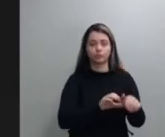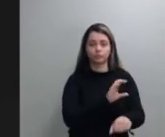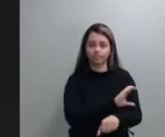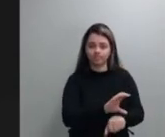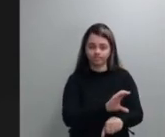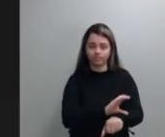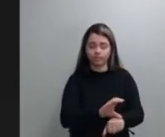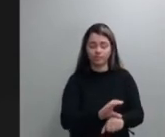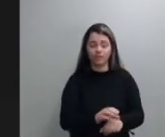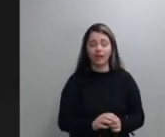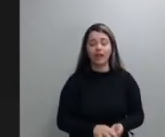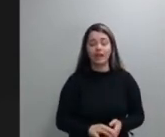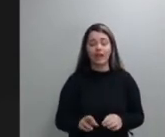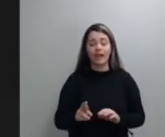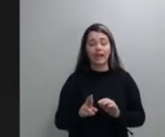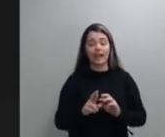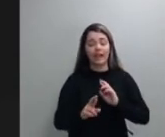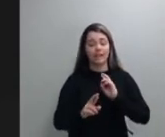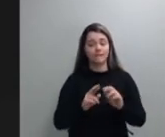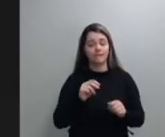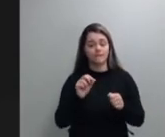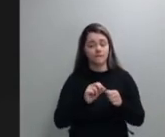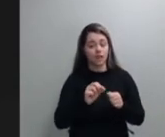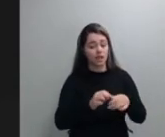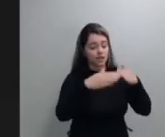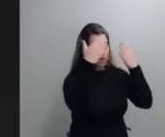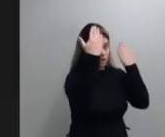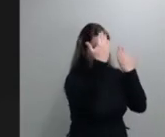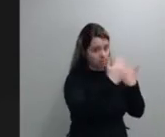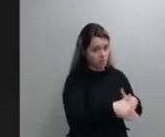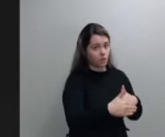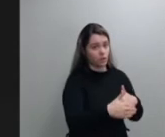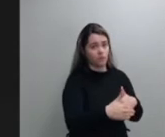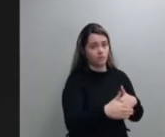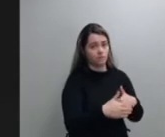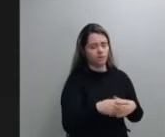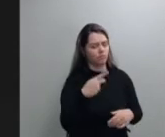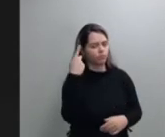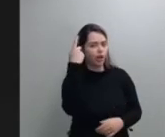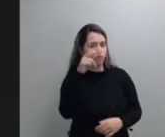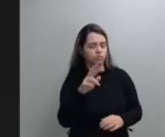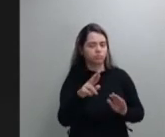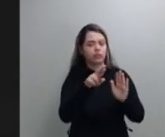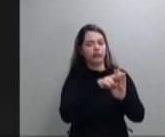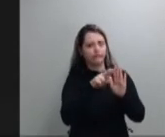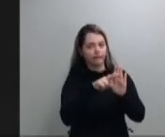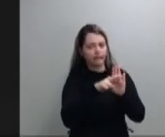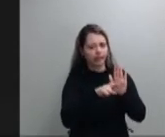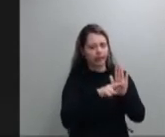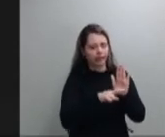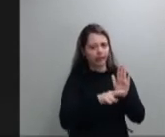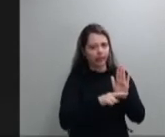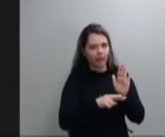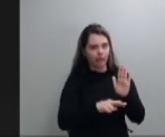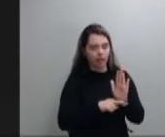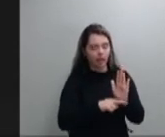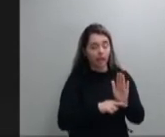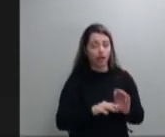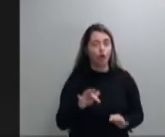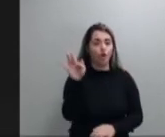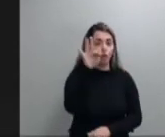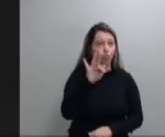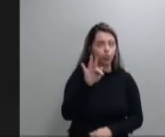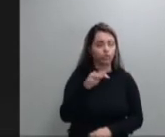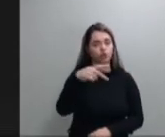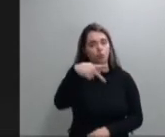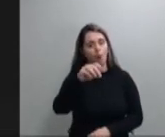provas supra a missão de italícia para que a regra de aferição de títulos acadêmicos dos candidatos seja aplicada de